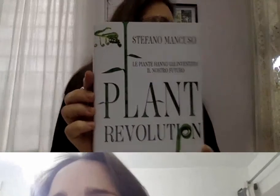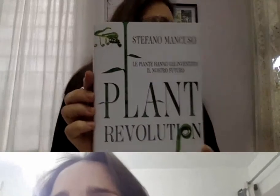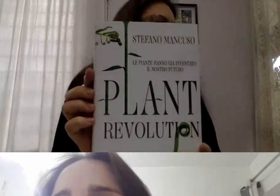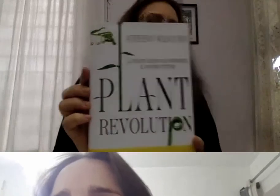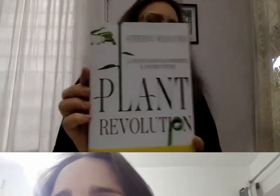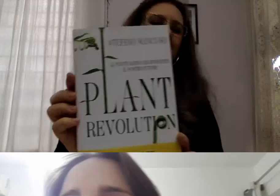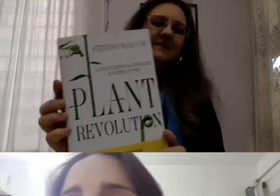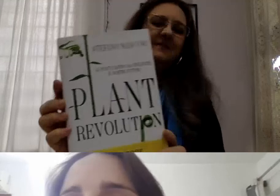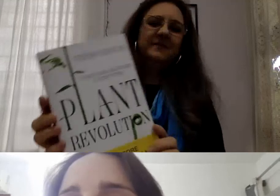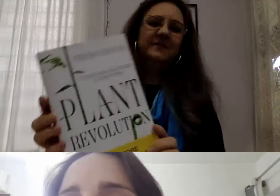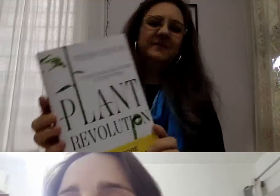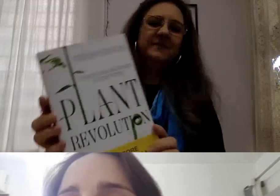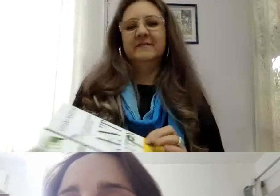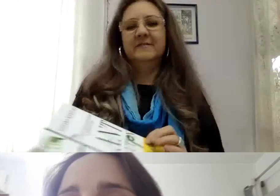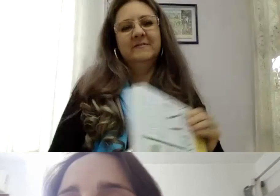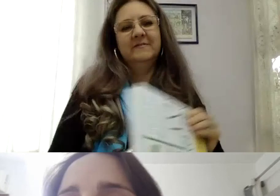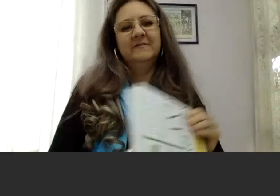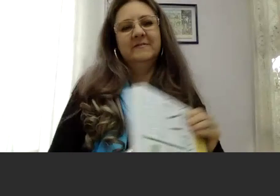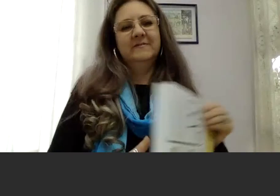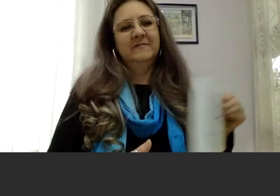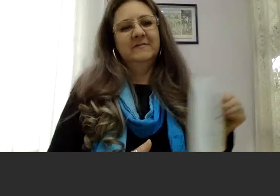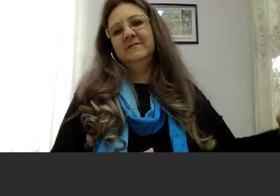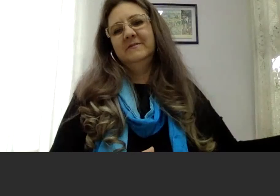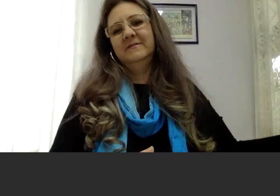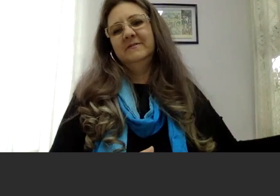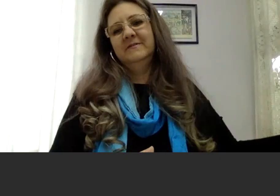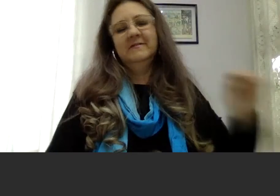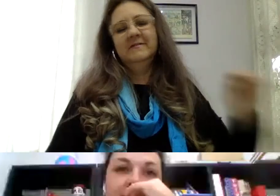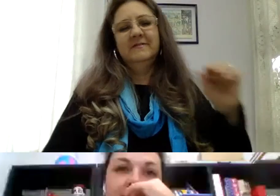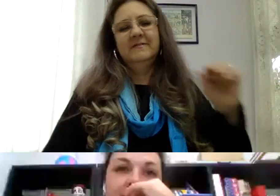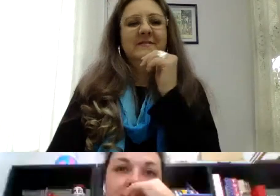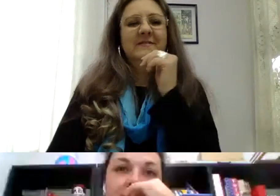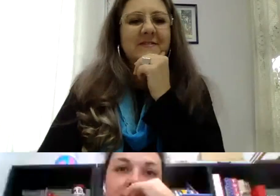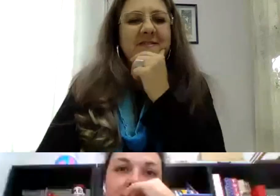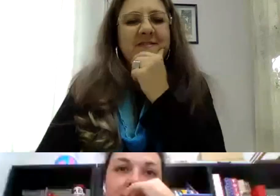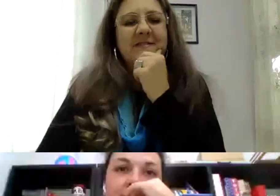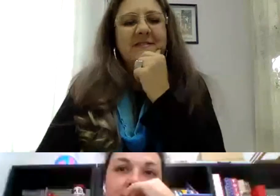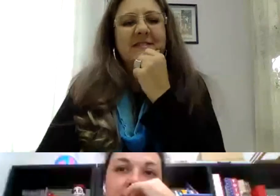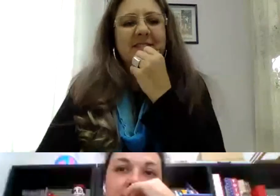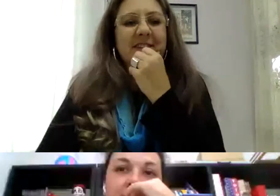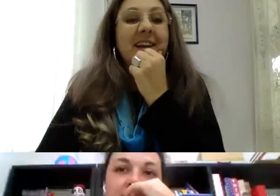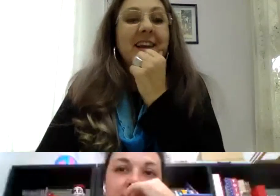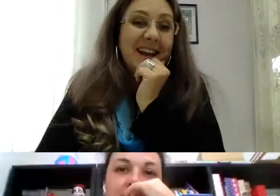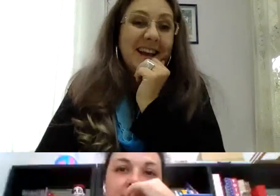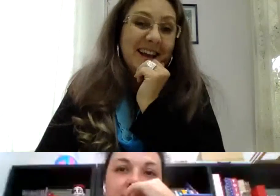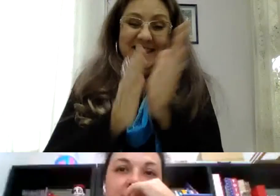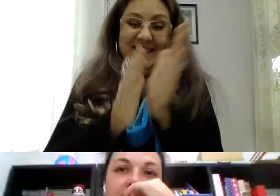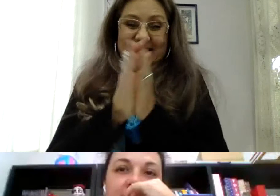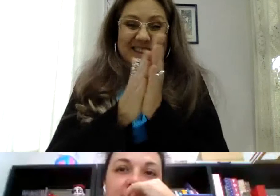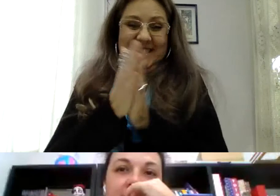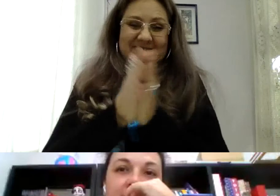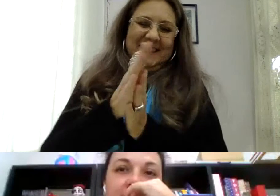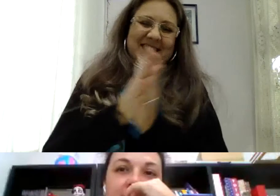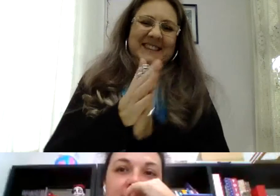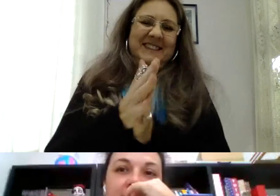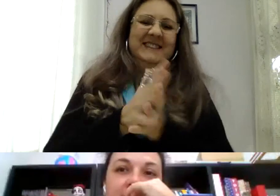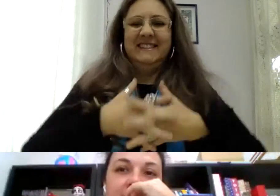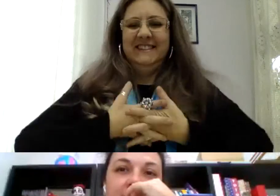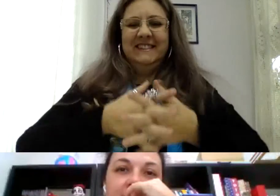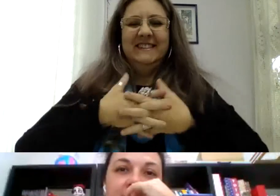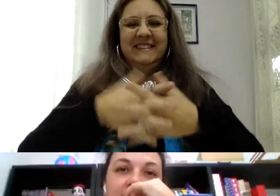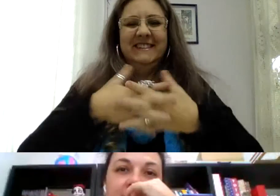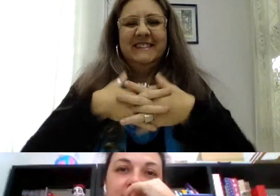Mas é uma questão a ser pensada, como modelar isso termodinamicamente, porque, na verdade, como foi